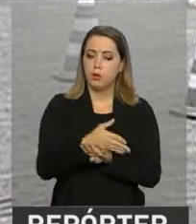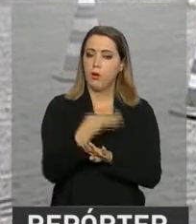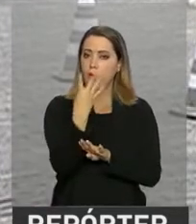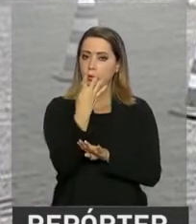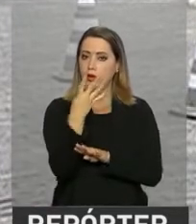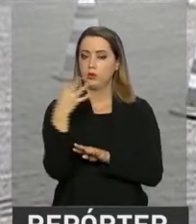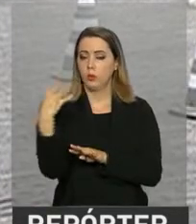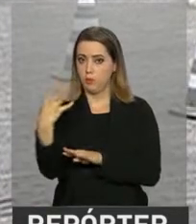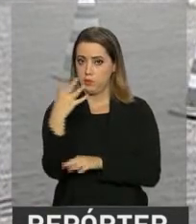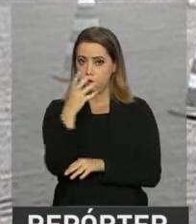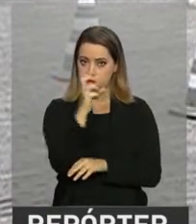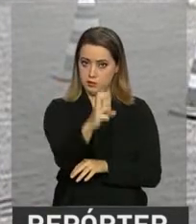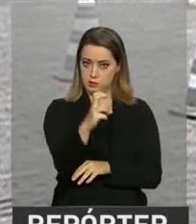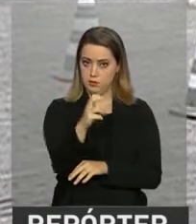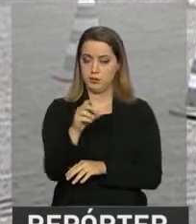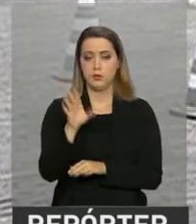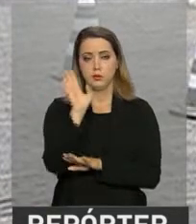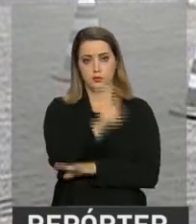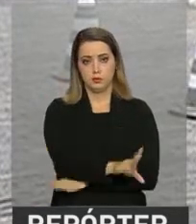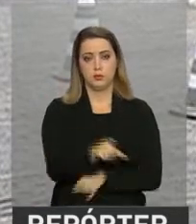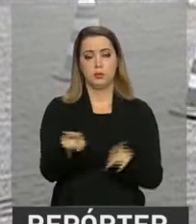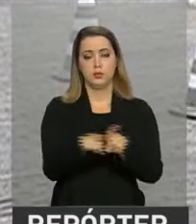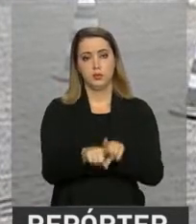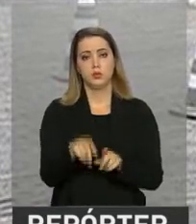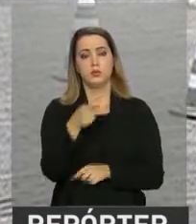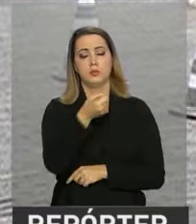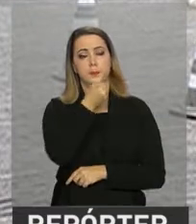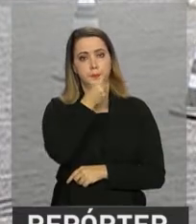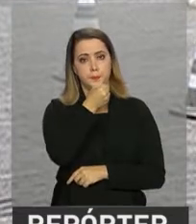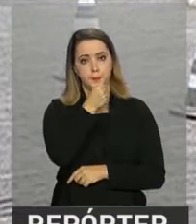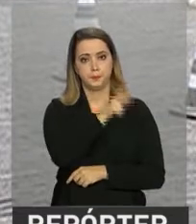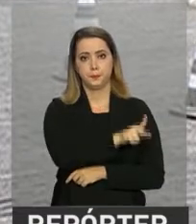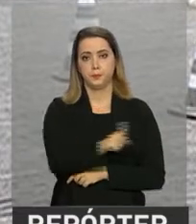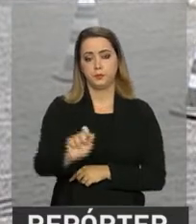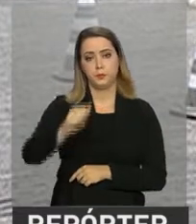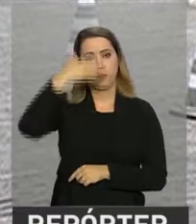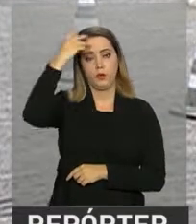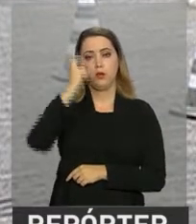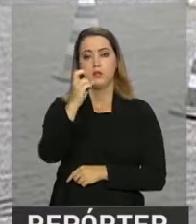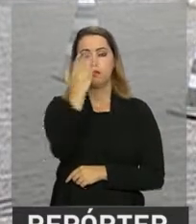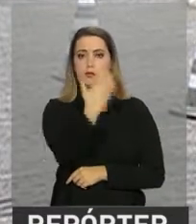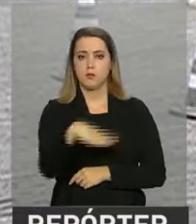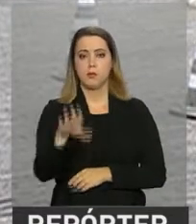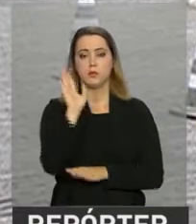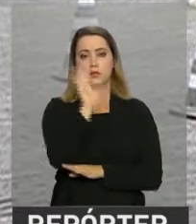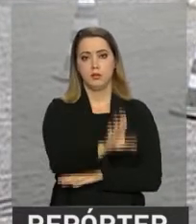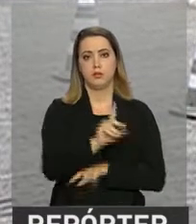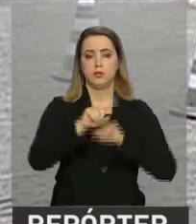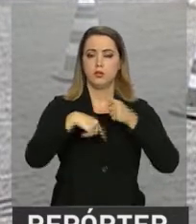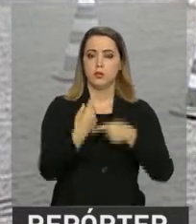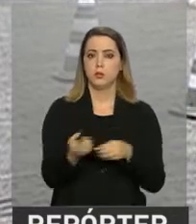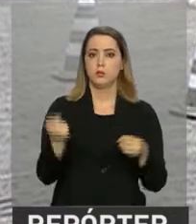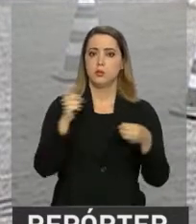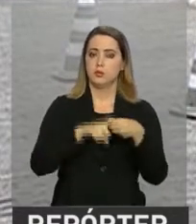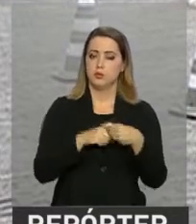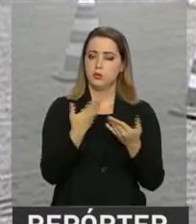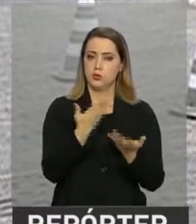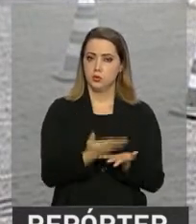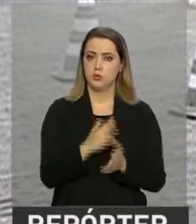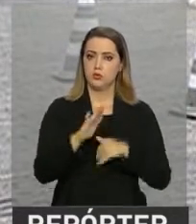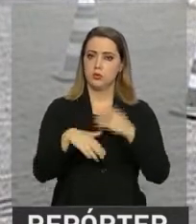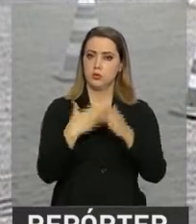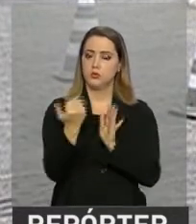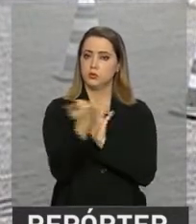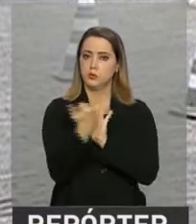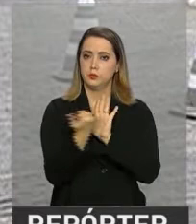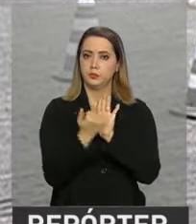da tarde ea fala do presidente temer está prevista para às 5 e meia da tarde depois a gente volta ao longo da programação